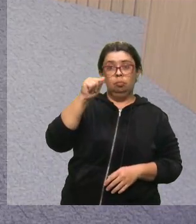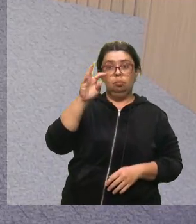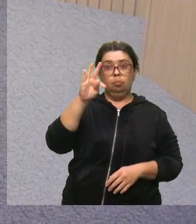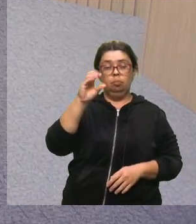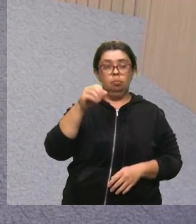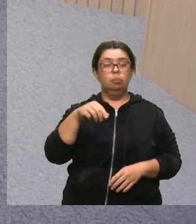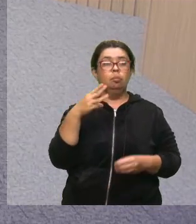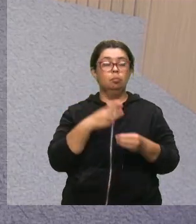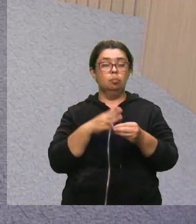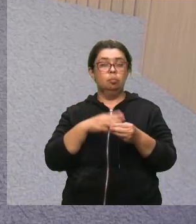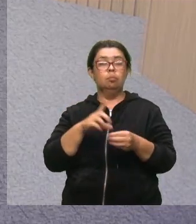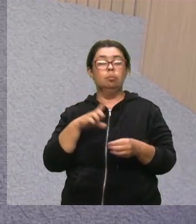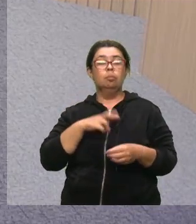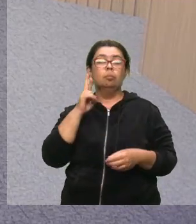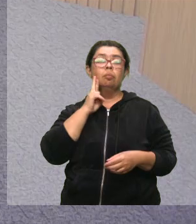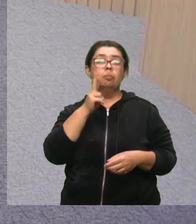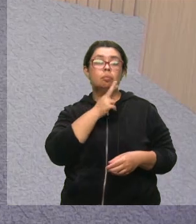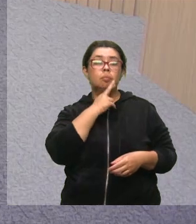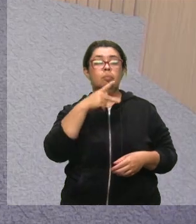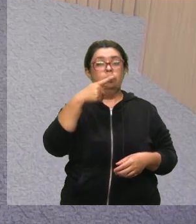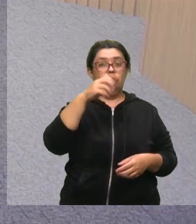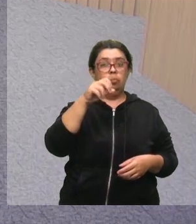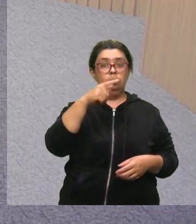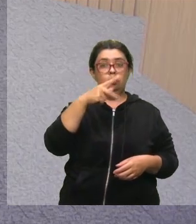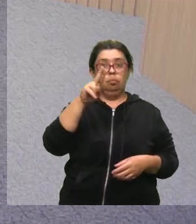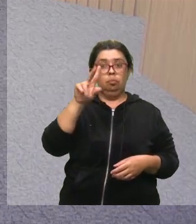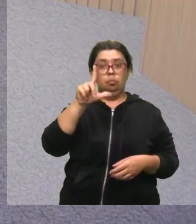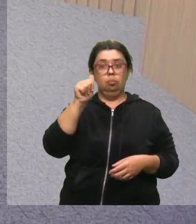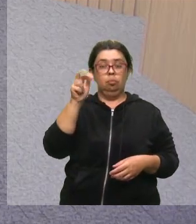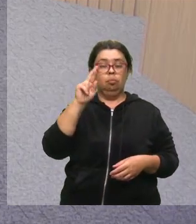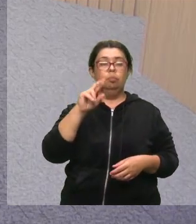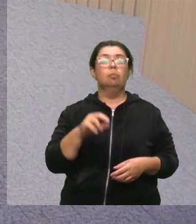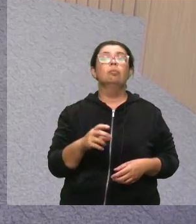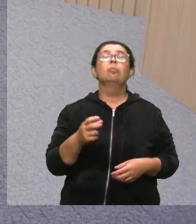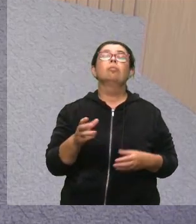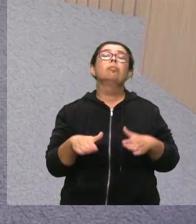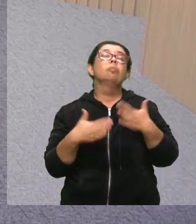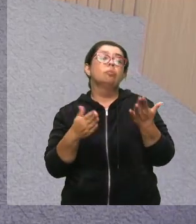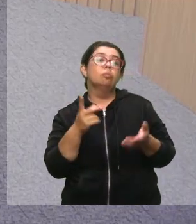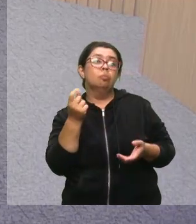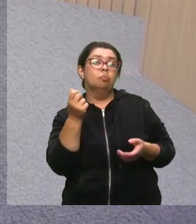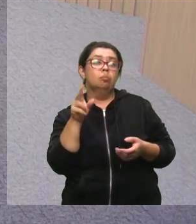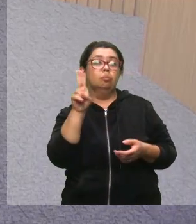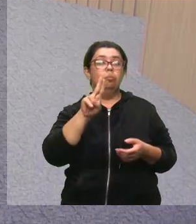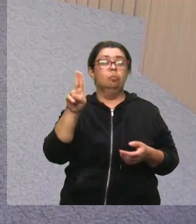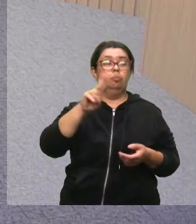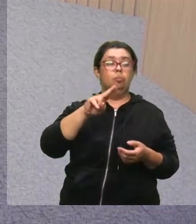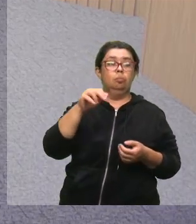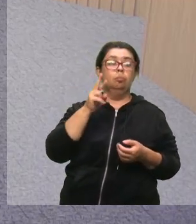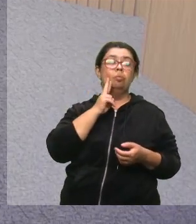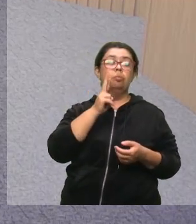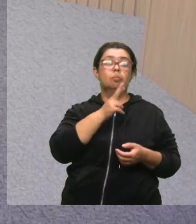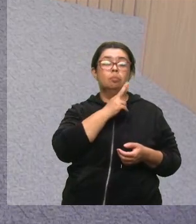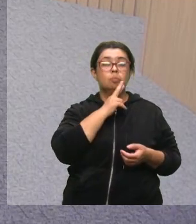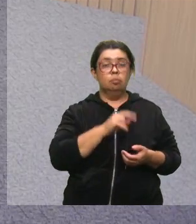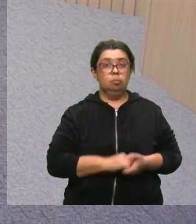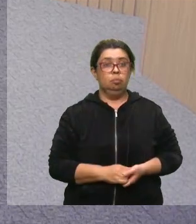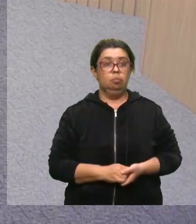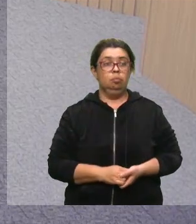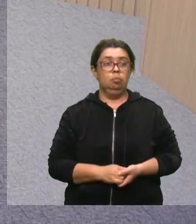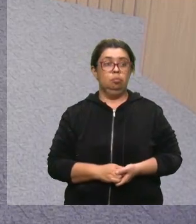popular. Quanto que está destinado ao restaurante popular? Como que está sendo executada essa verba?